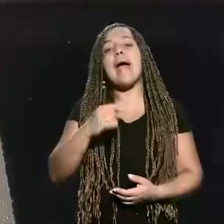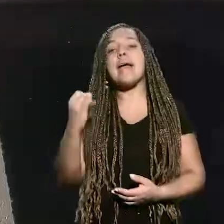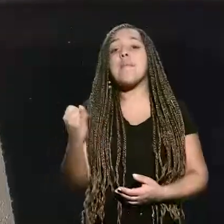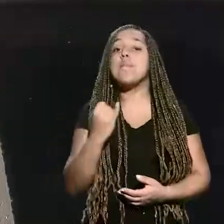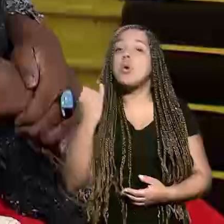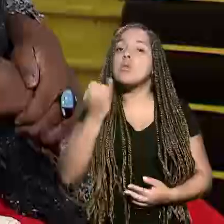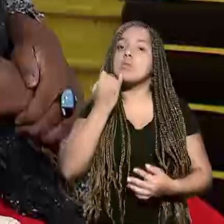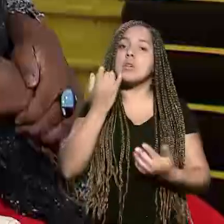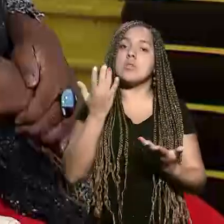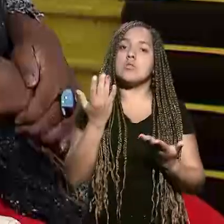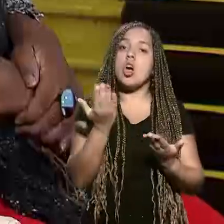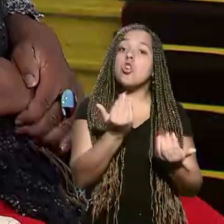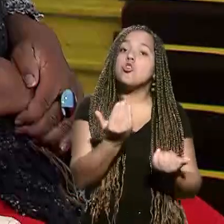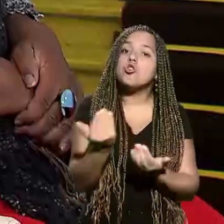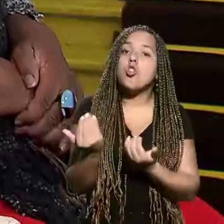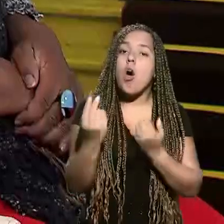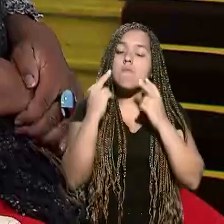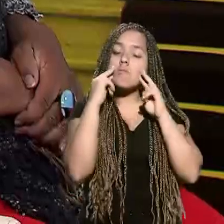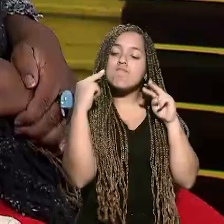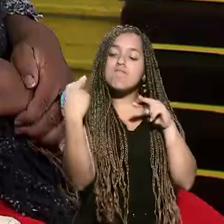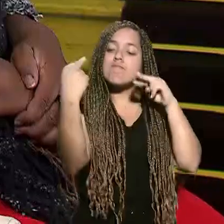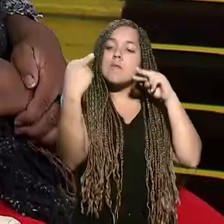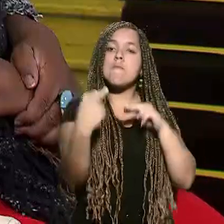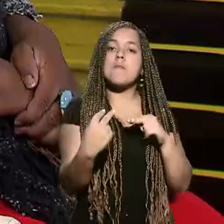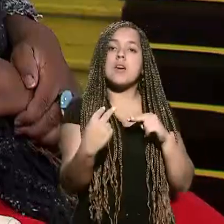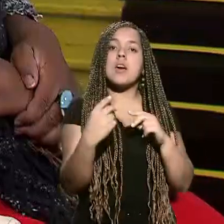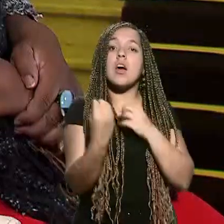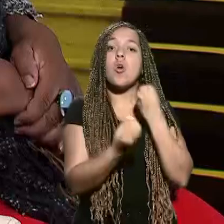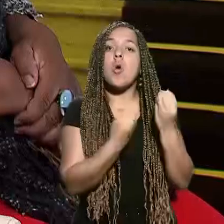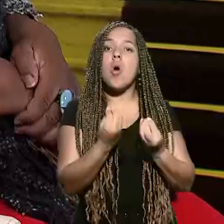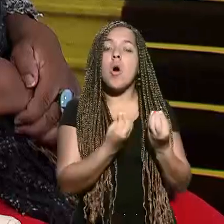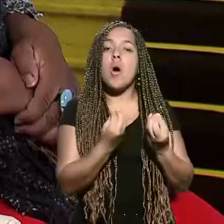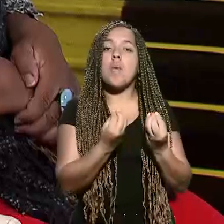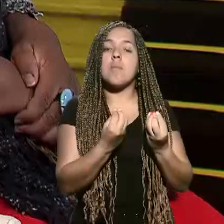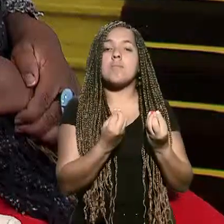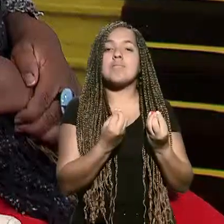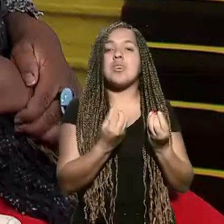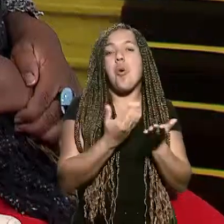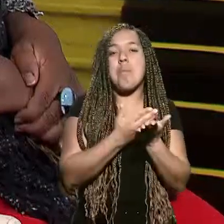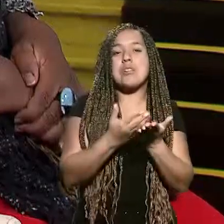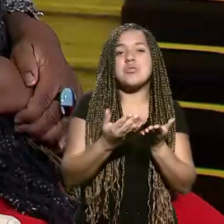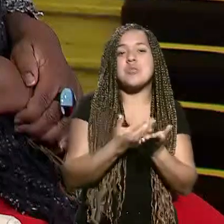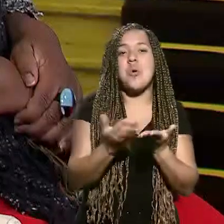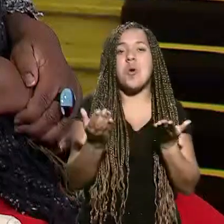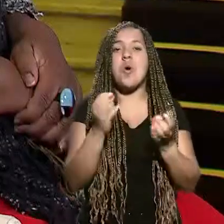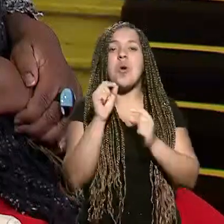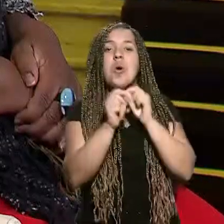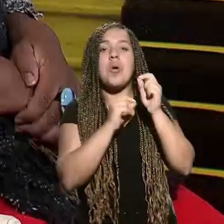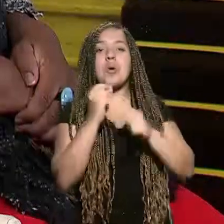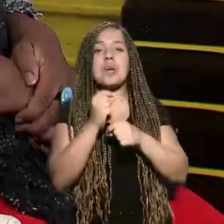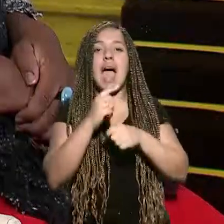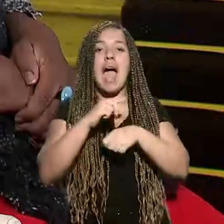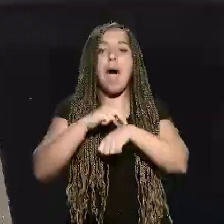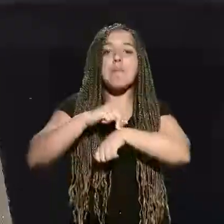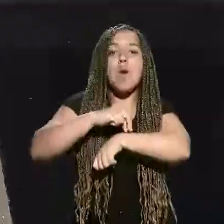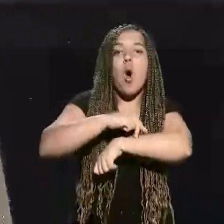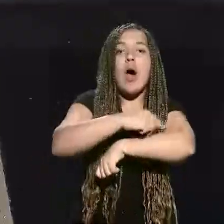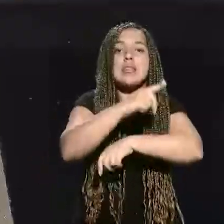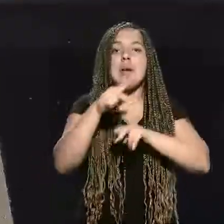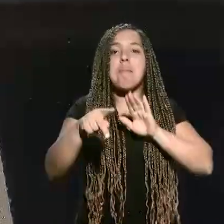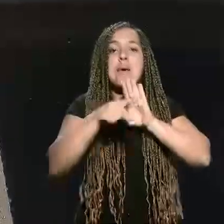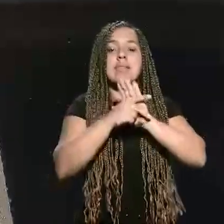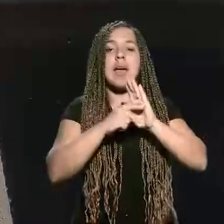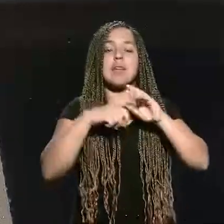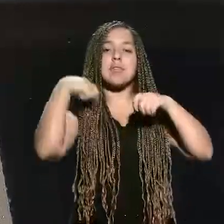isso, dessa juventude se ver, né, nos últimos anos cada vez mais. Primeiro foi a onda dos turbantes, depois